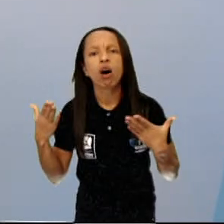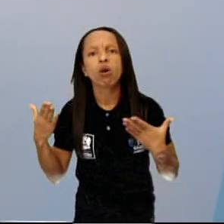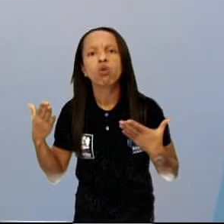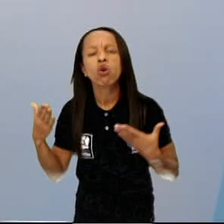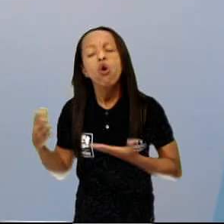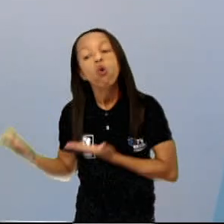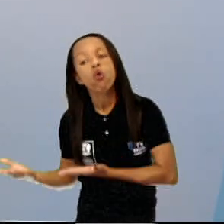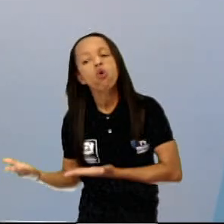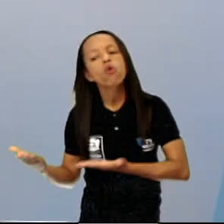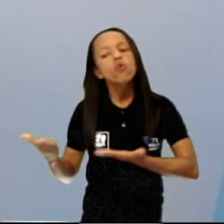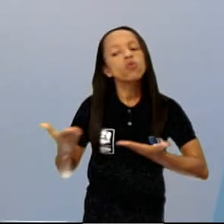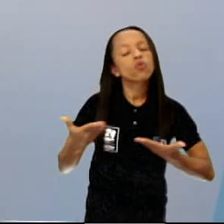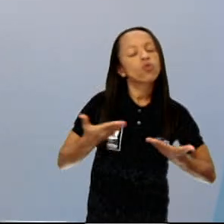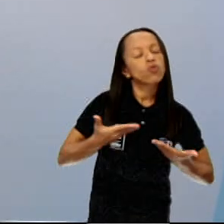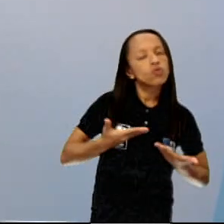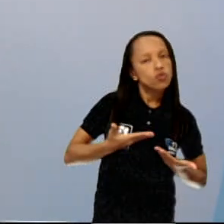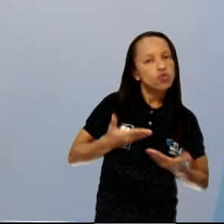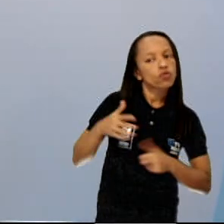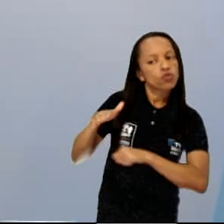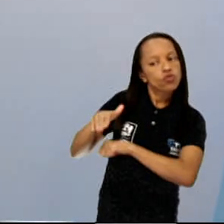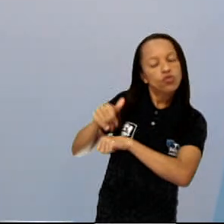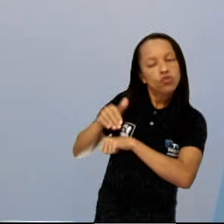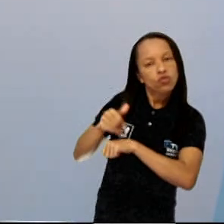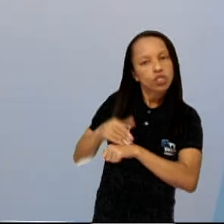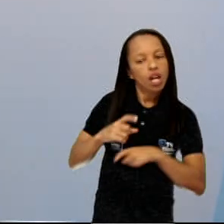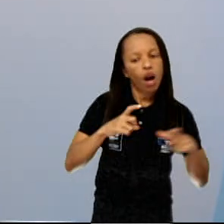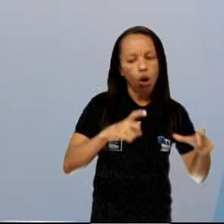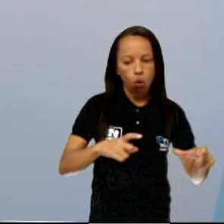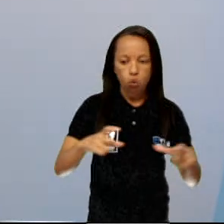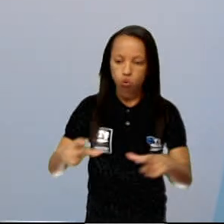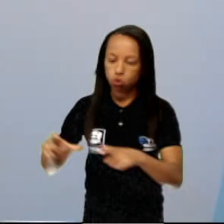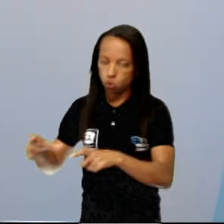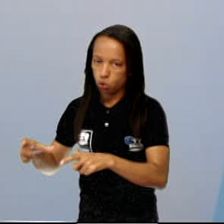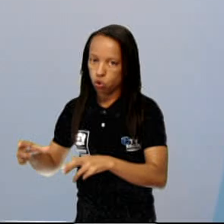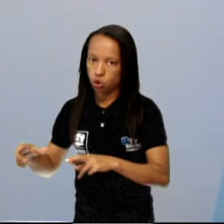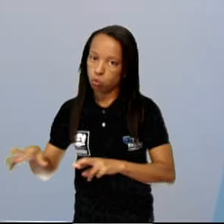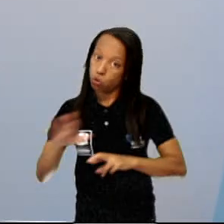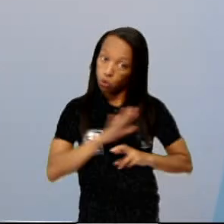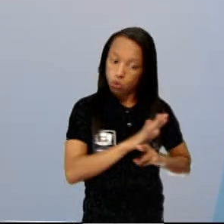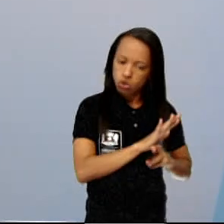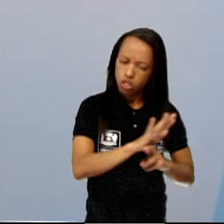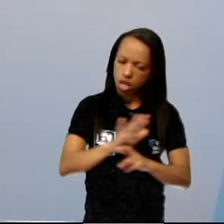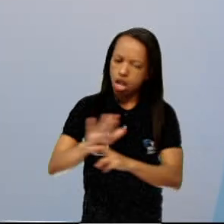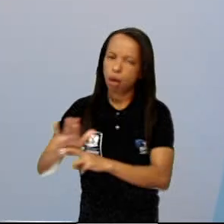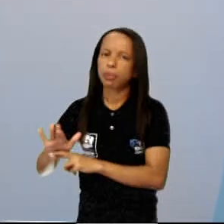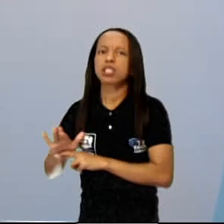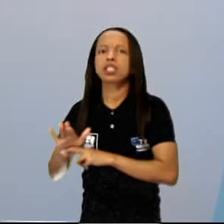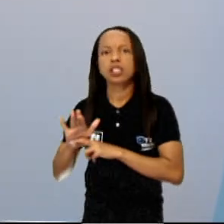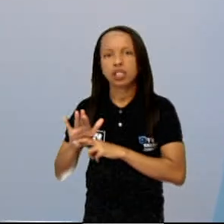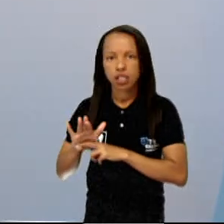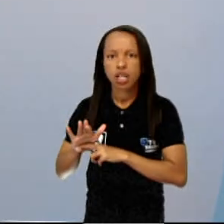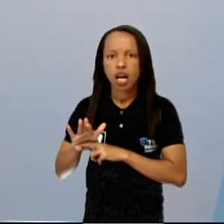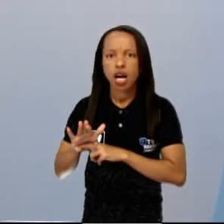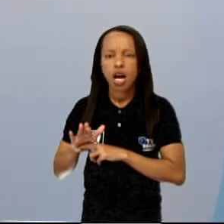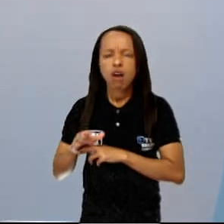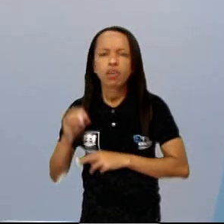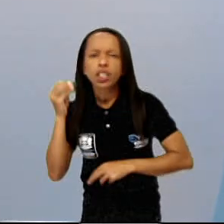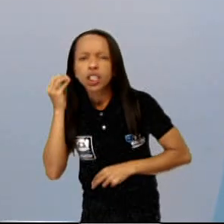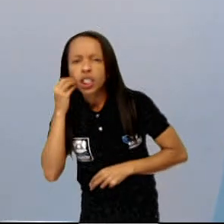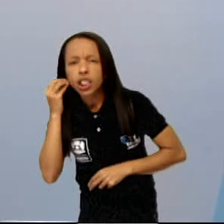seus representantes para a gente tentar resolver essa situação que está acontecendo. Nesse momento, a gente vai